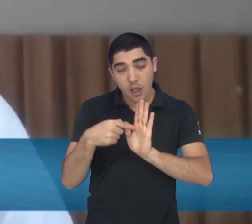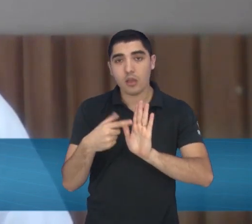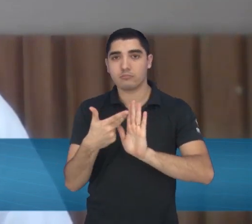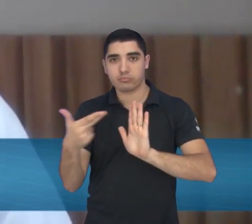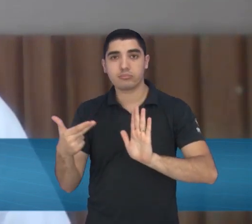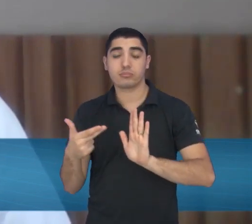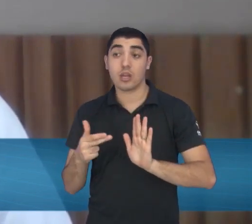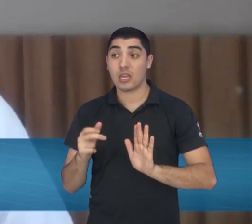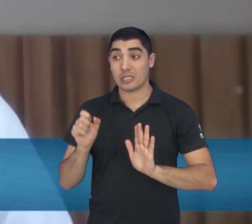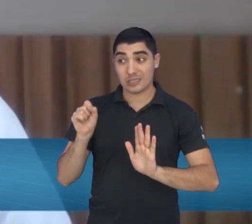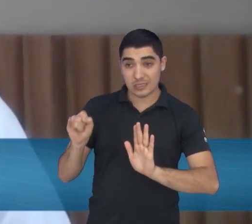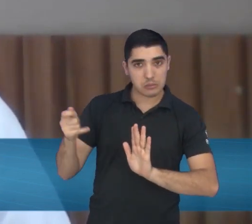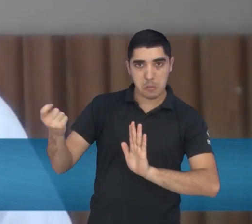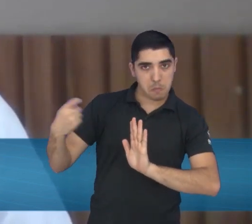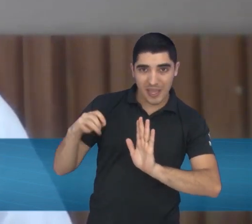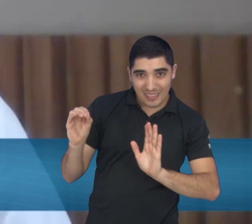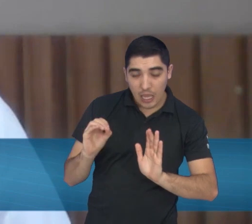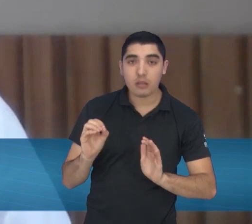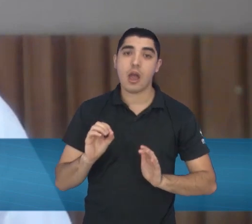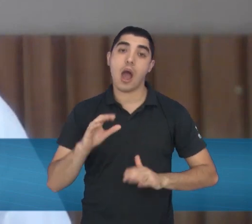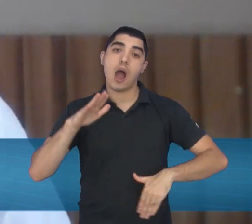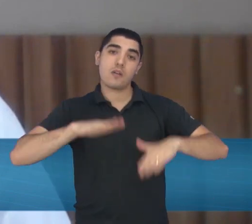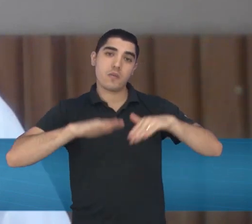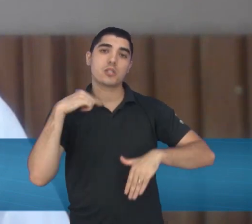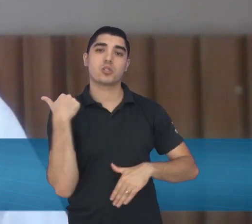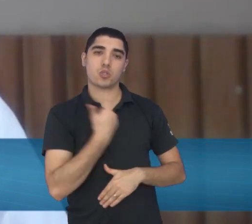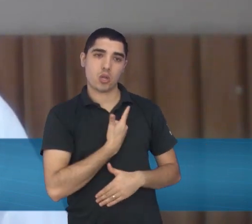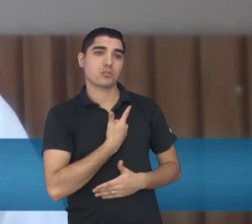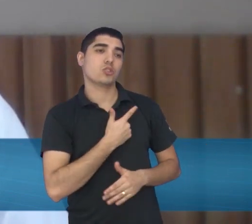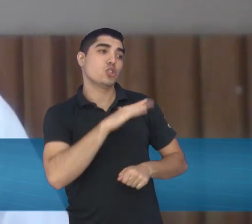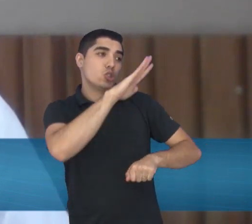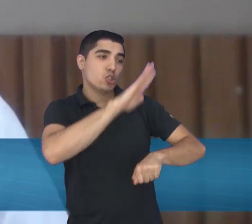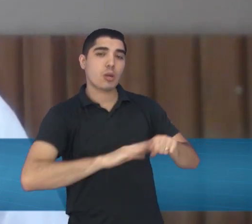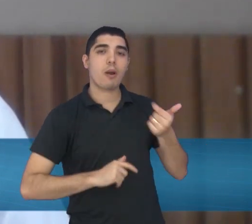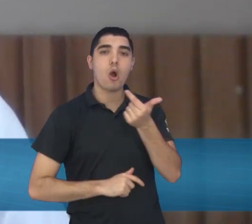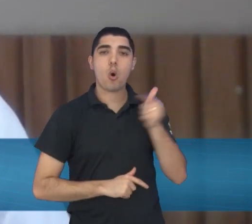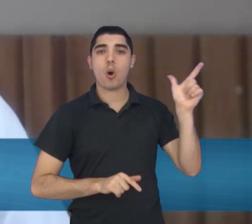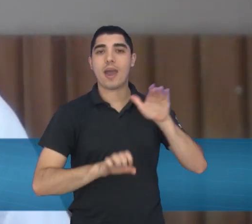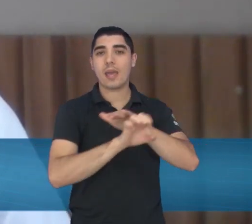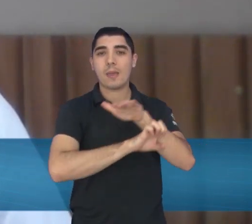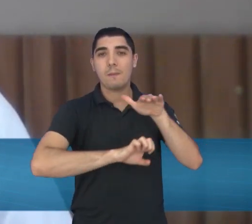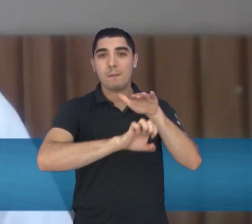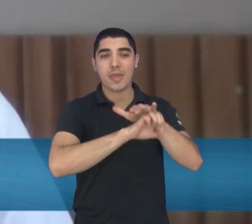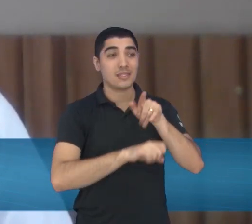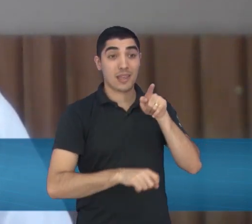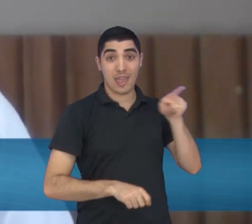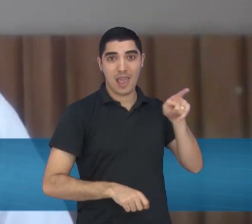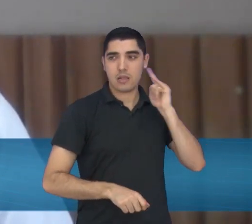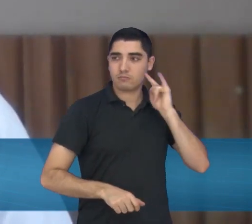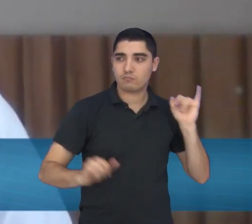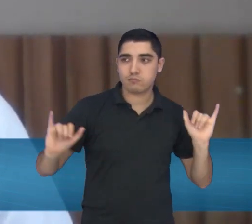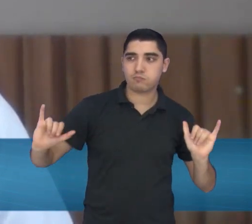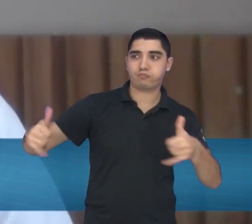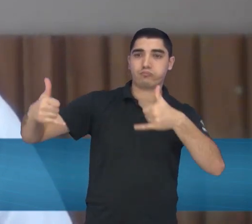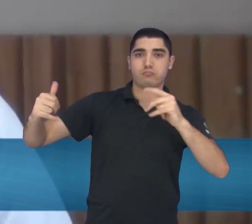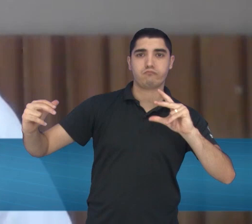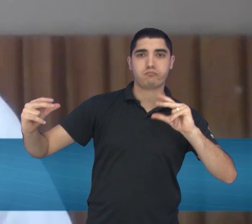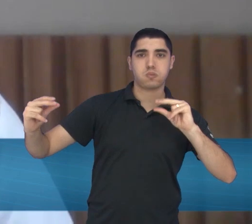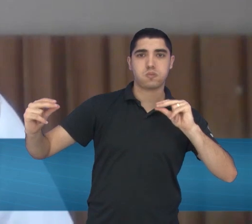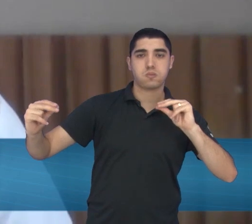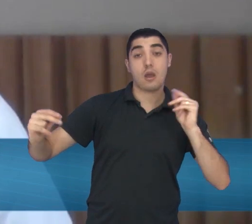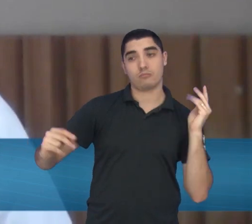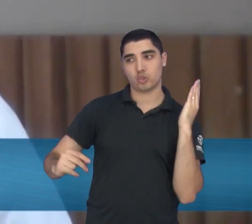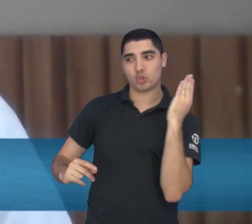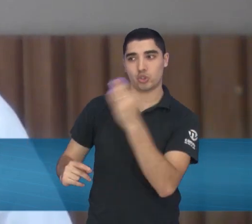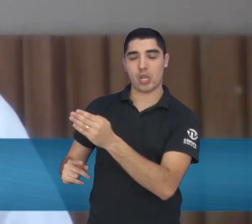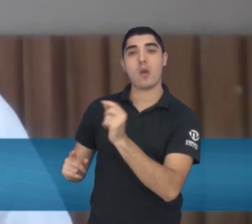até muitas vezes contratar empresas garantidoras para que possa nos garantir poder